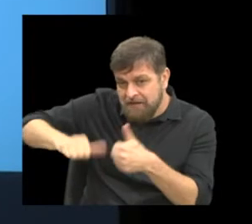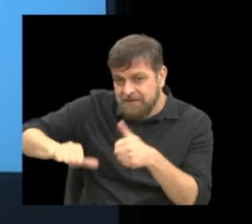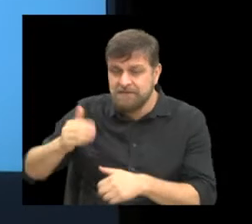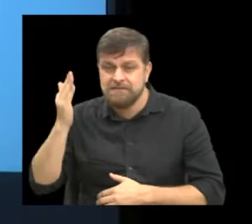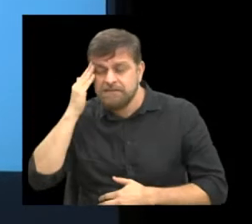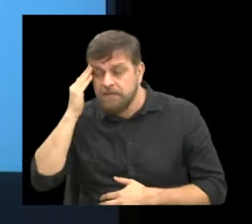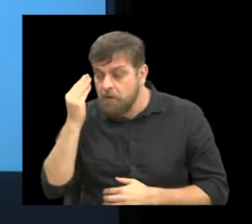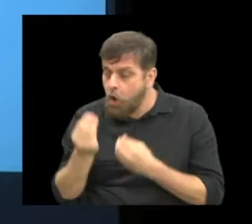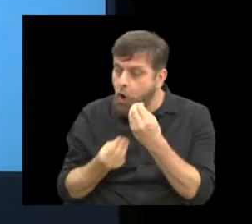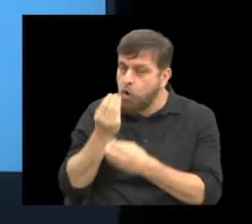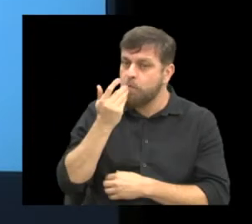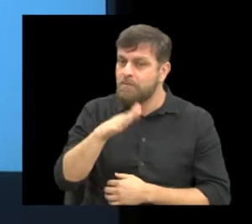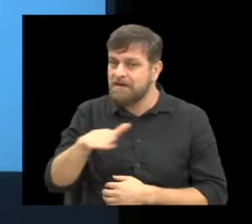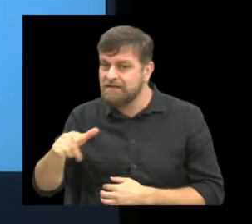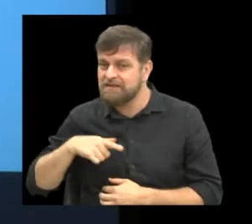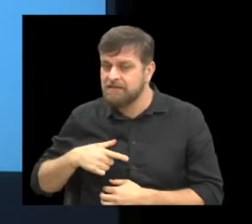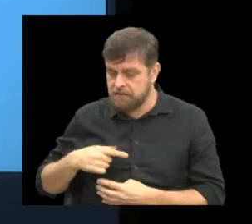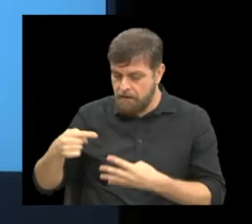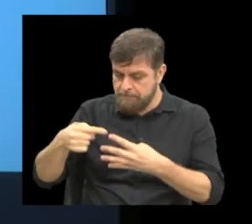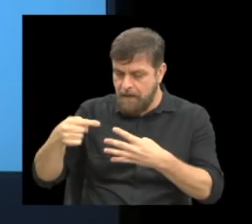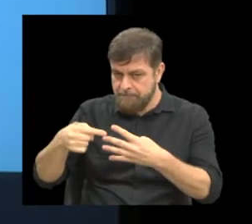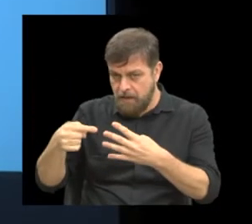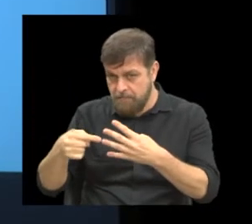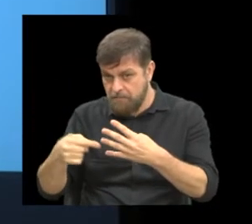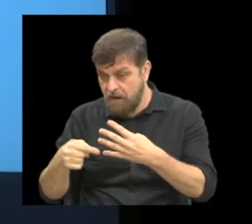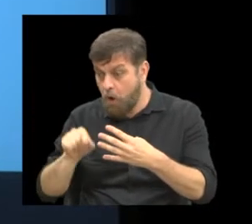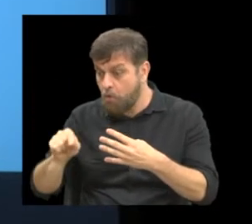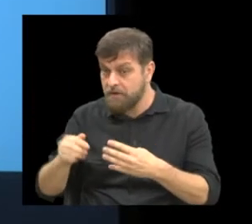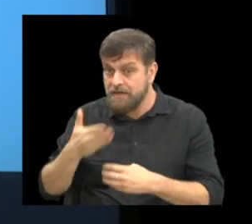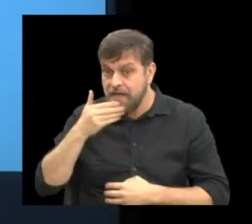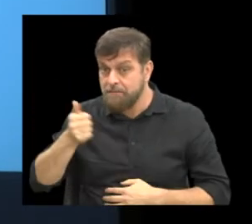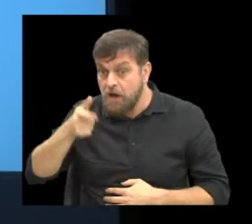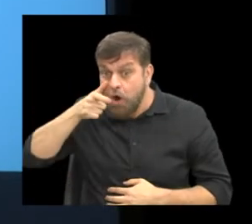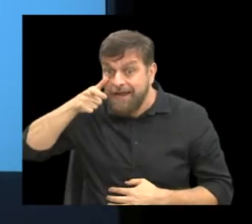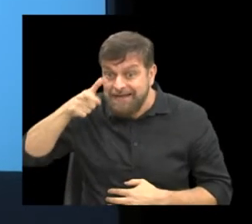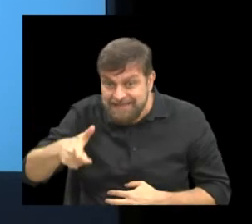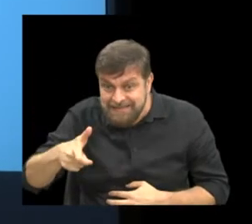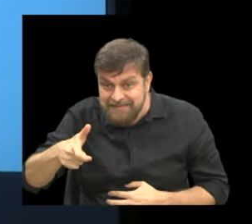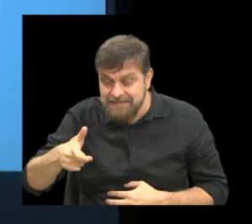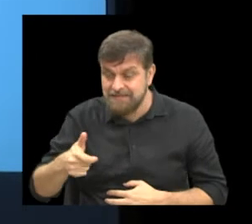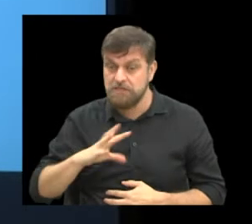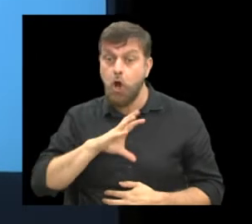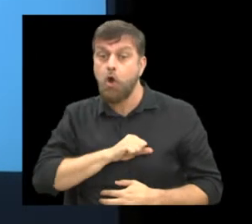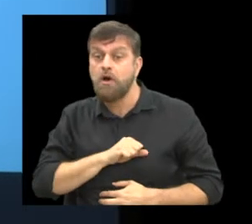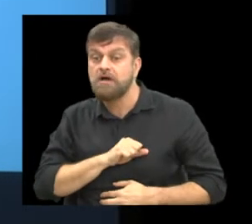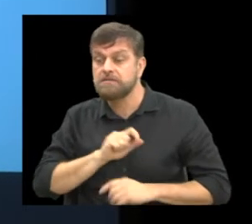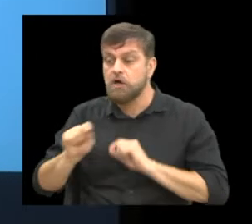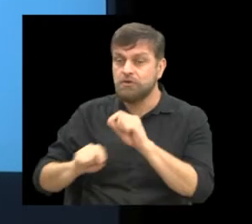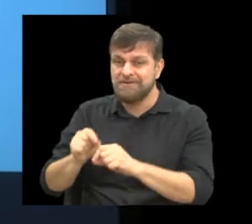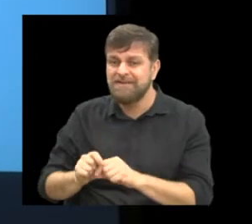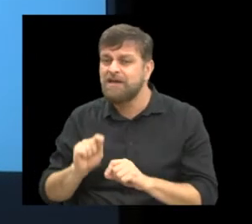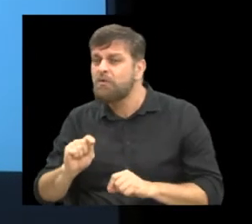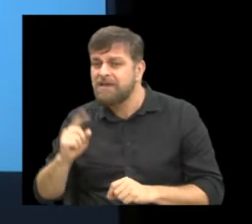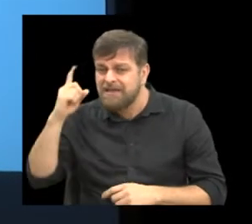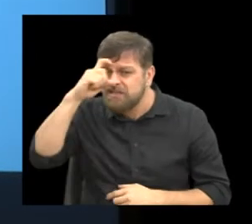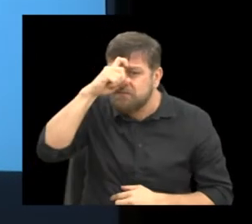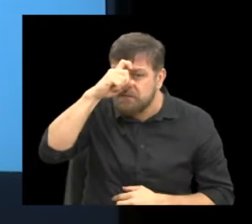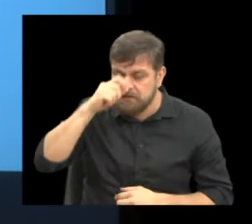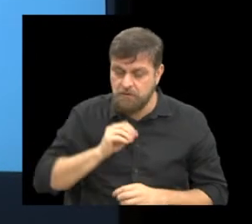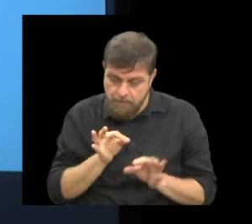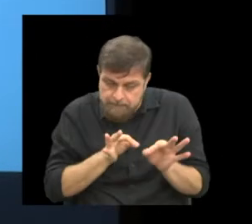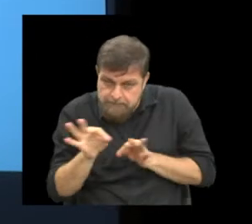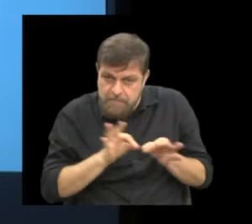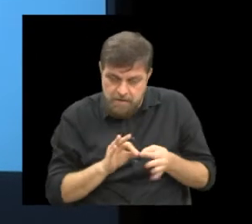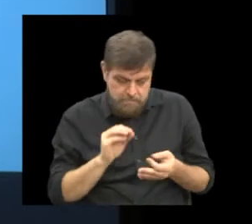avaliar a criança e determinar seus pontos fortes e de maior interesse e suas dificuldades, e a partir desses pontos montar um